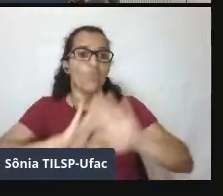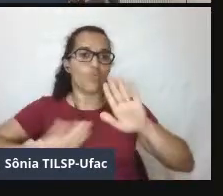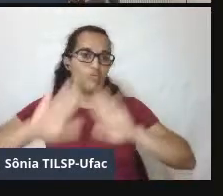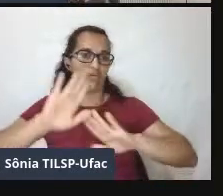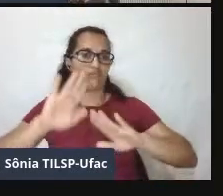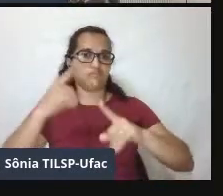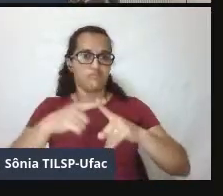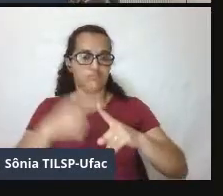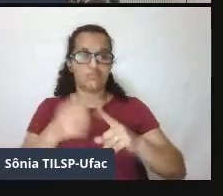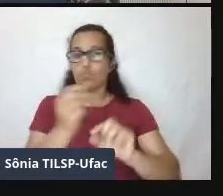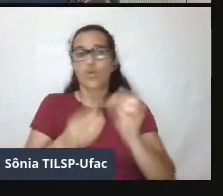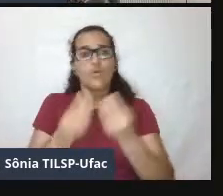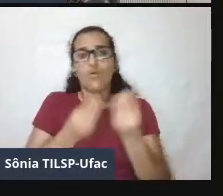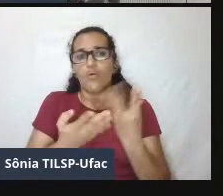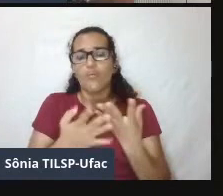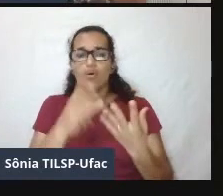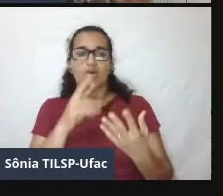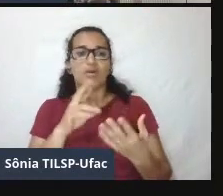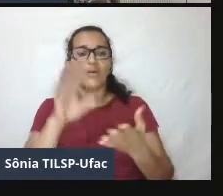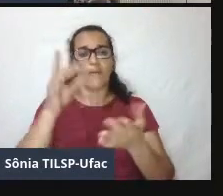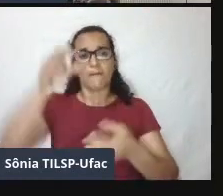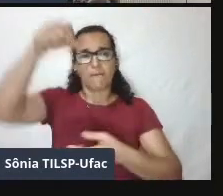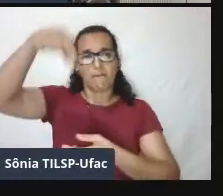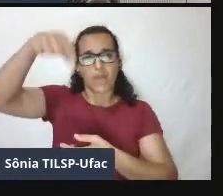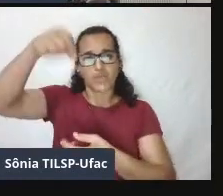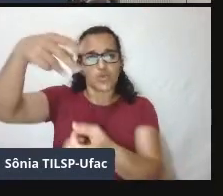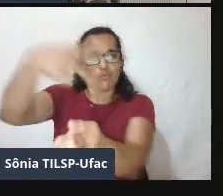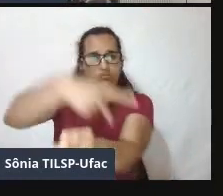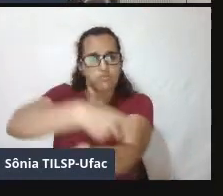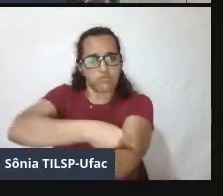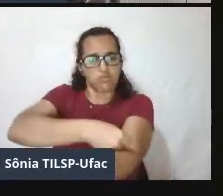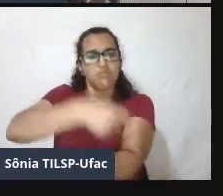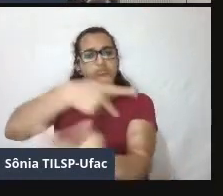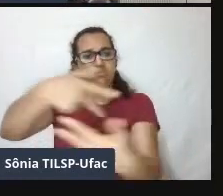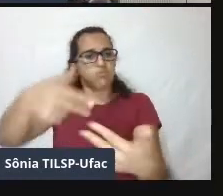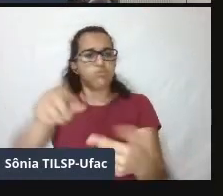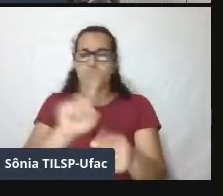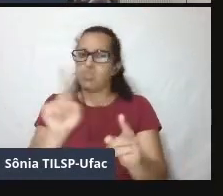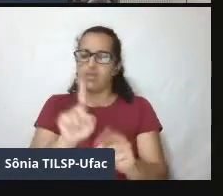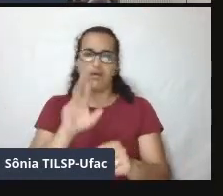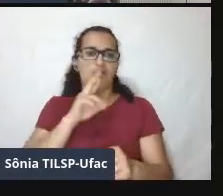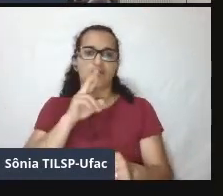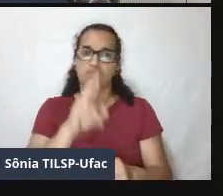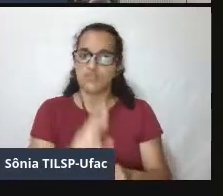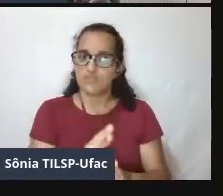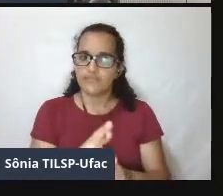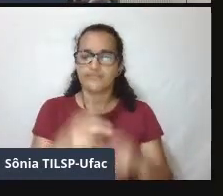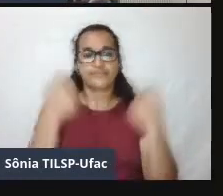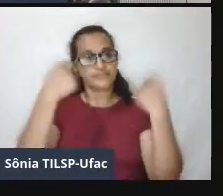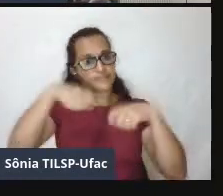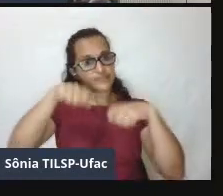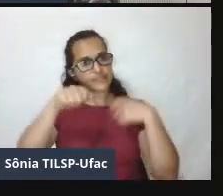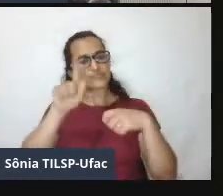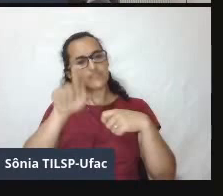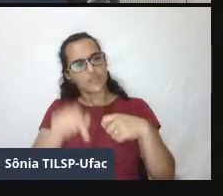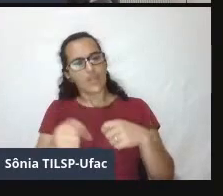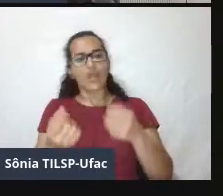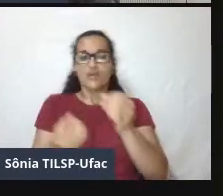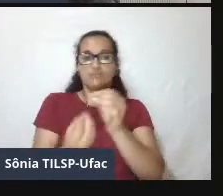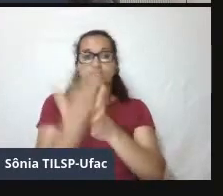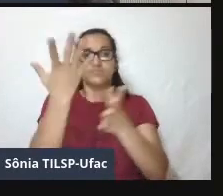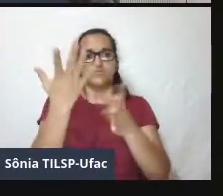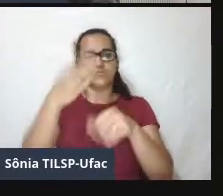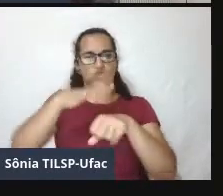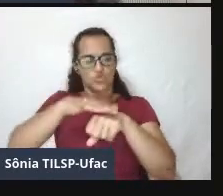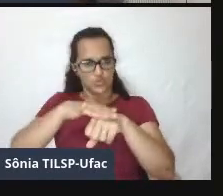as respostas medicamentosas, fisioterapêuticas, não respondem, são refratárias e a doença ressurge. A prona